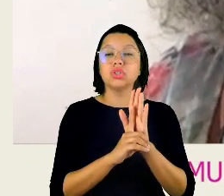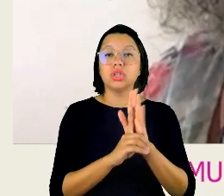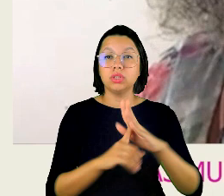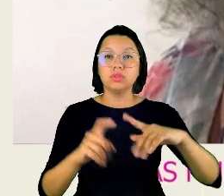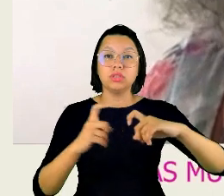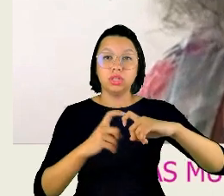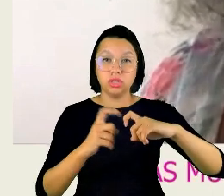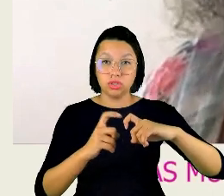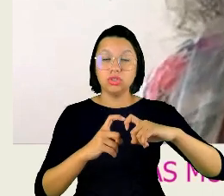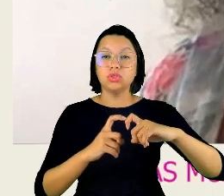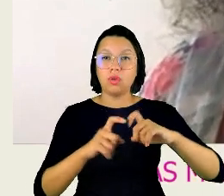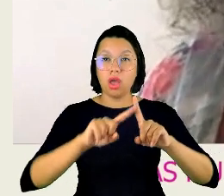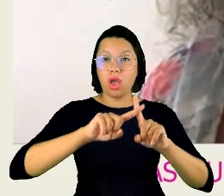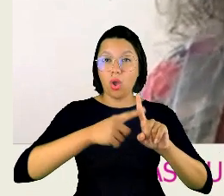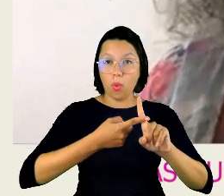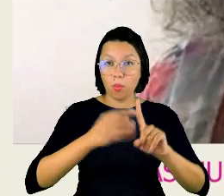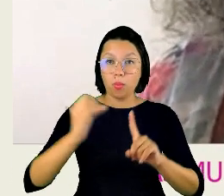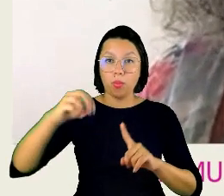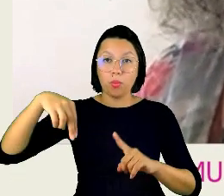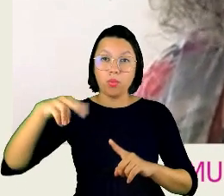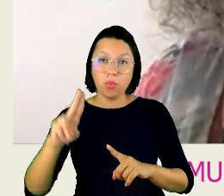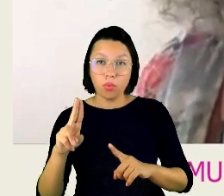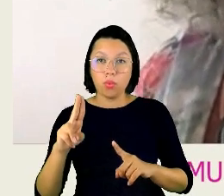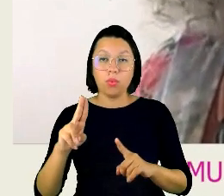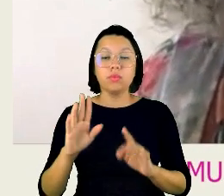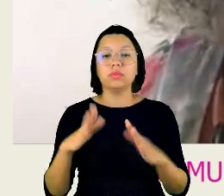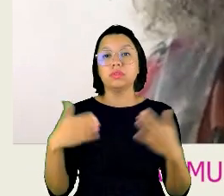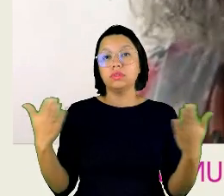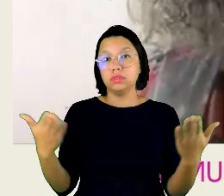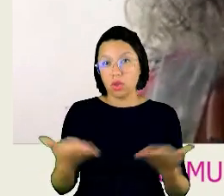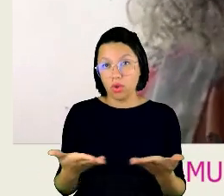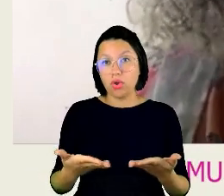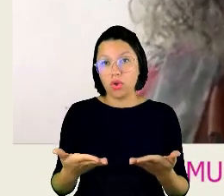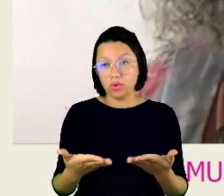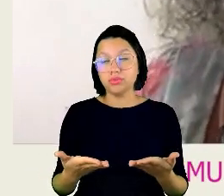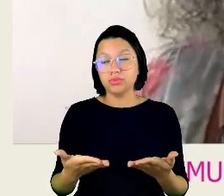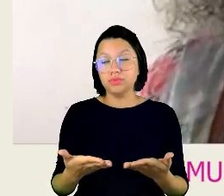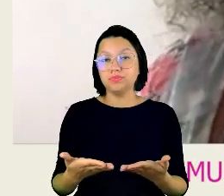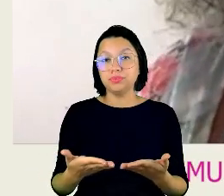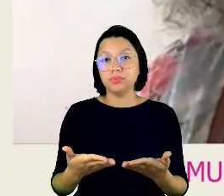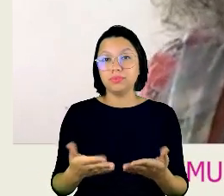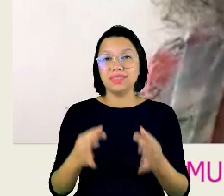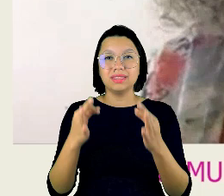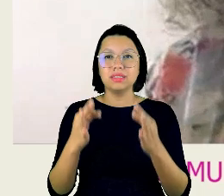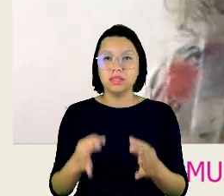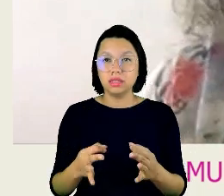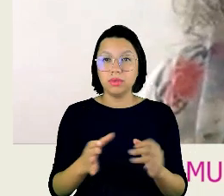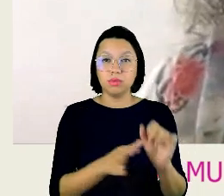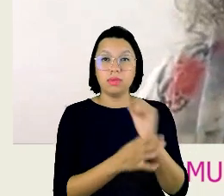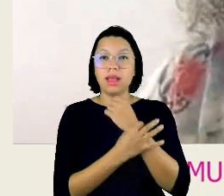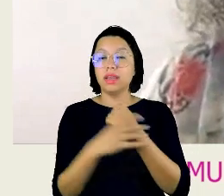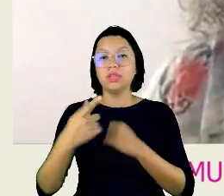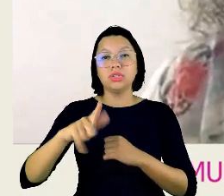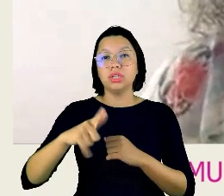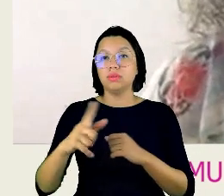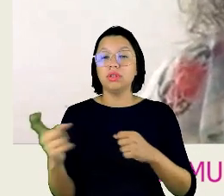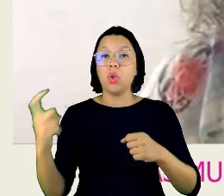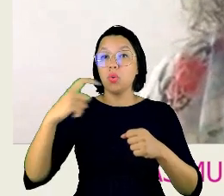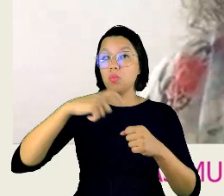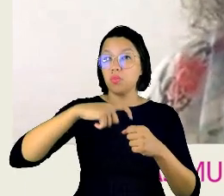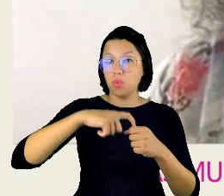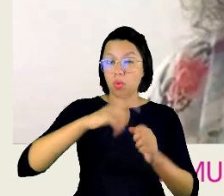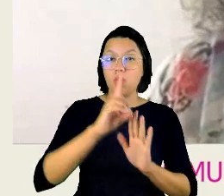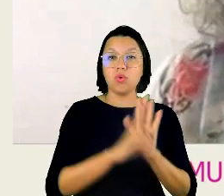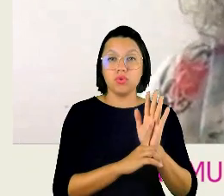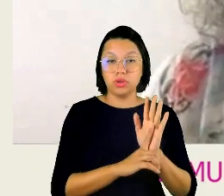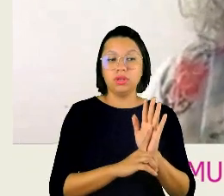e reprodutivos na ONU. Não por acaso estamos aqui hoje, exatamente para garantir que não haja um retrocesso